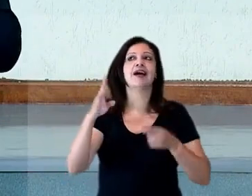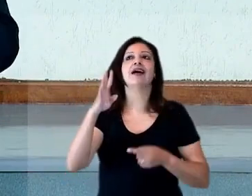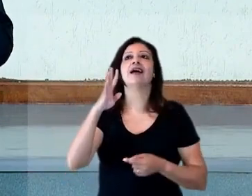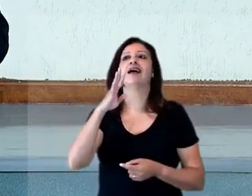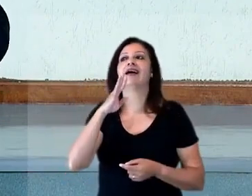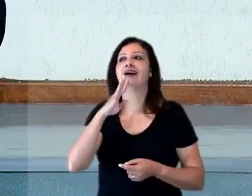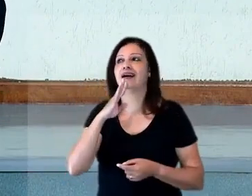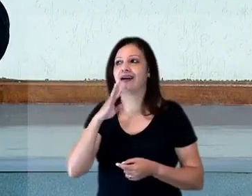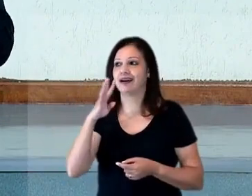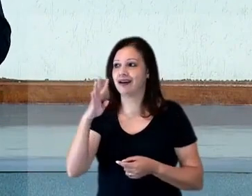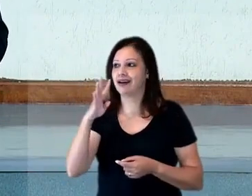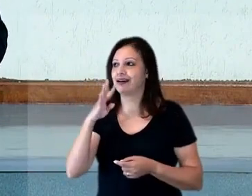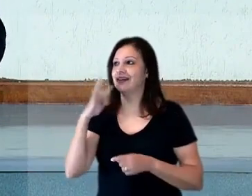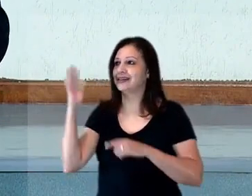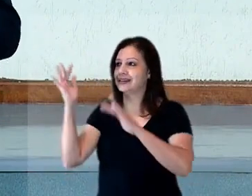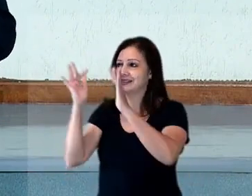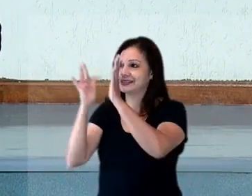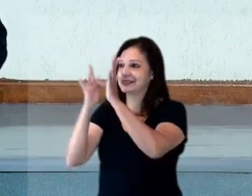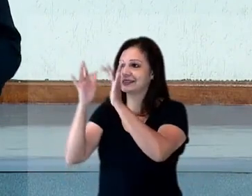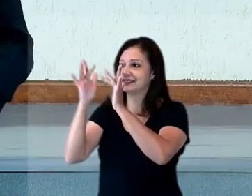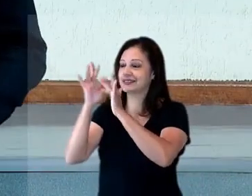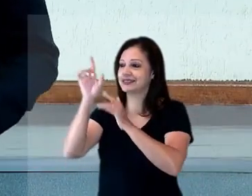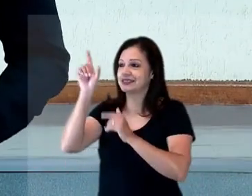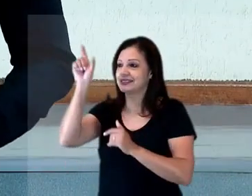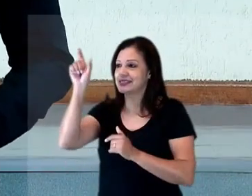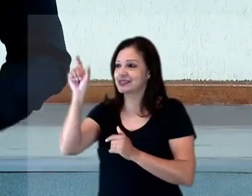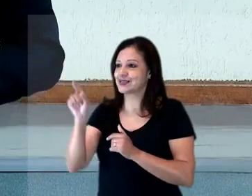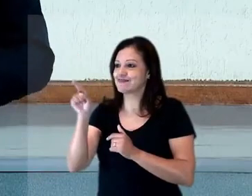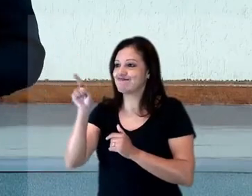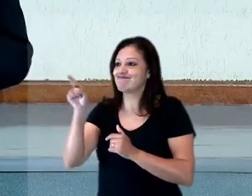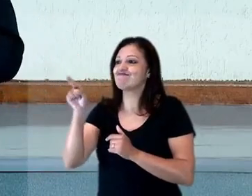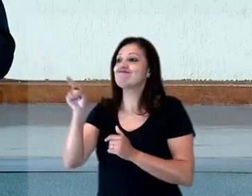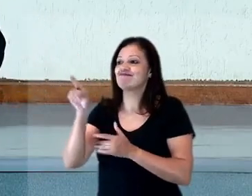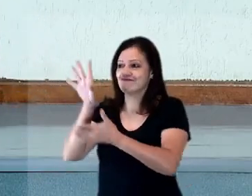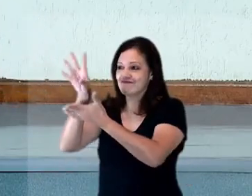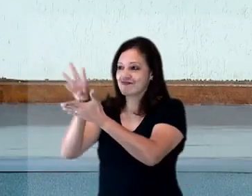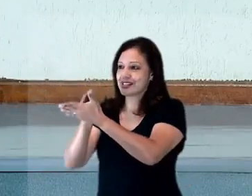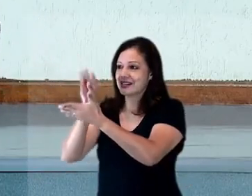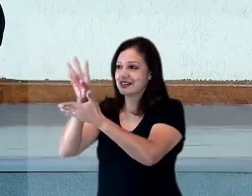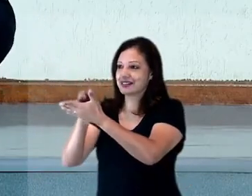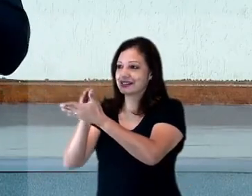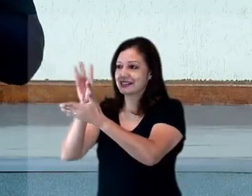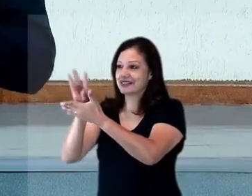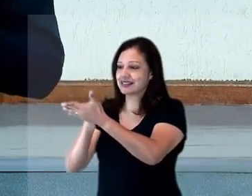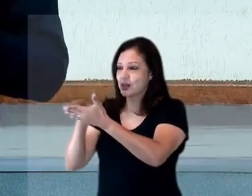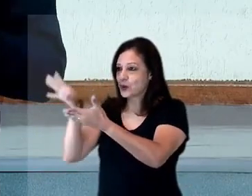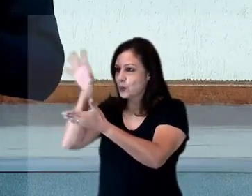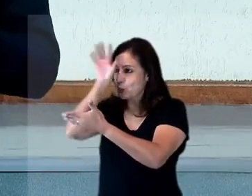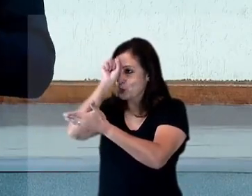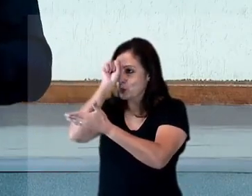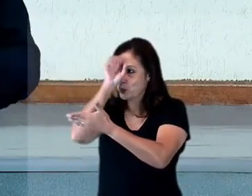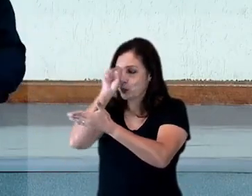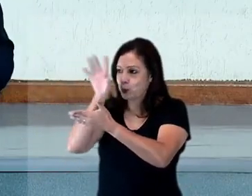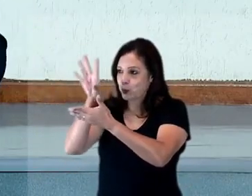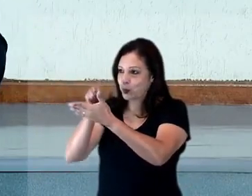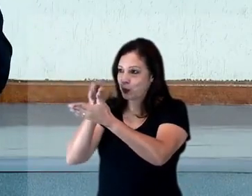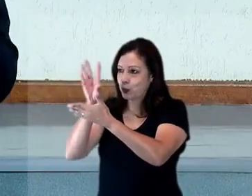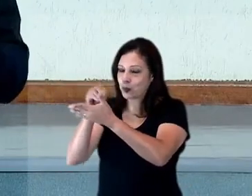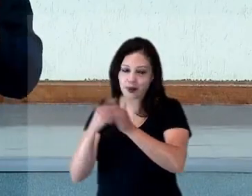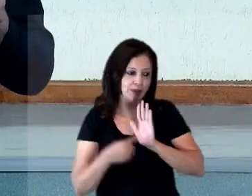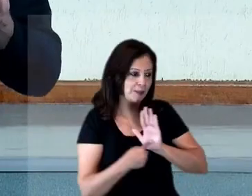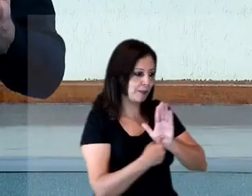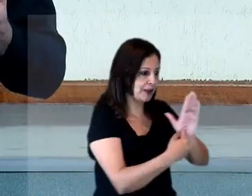os feitos e fatos sobre o Senhor Jesus e, acima de tudo, reproduzi-lo. Num ato